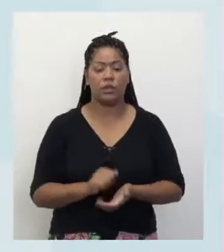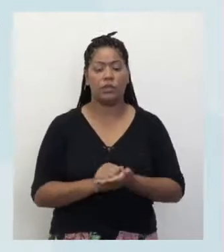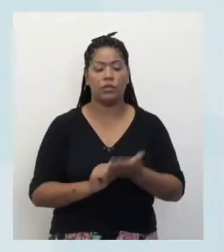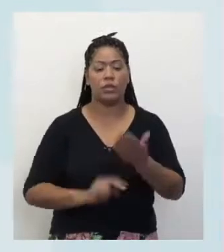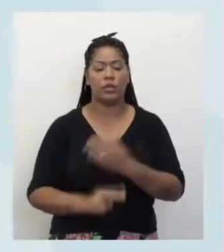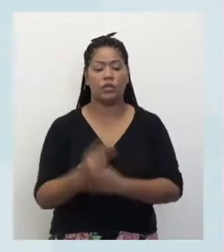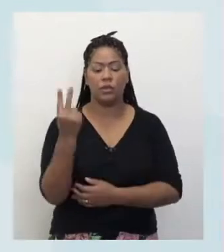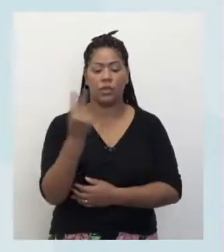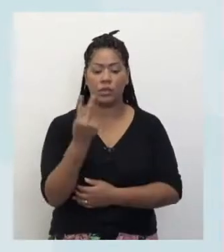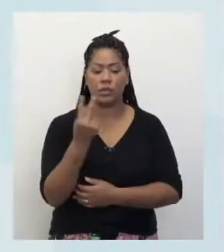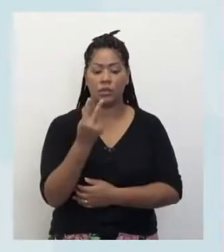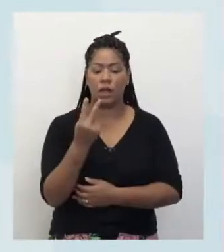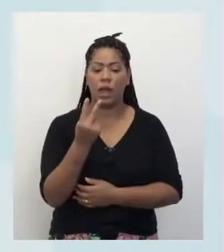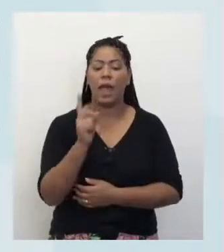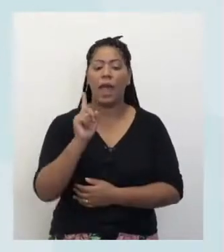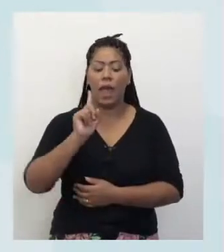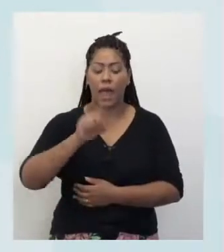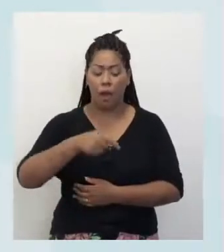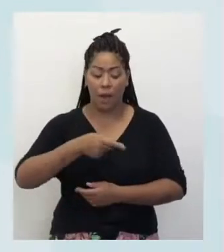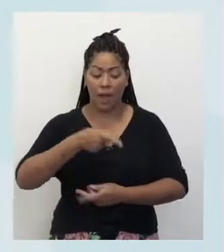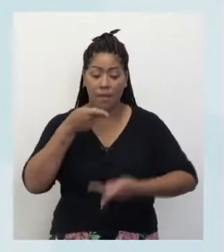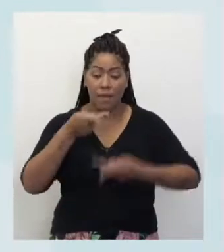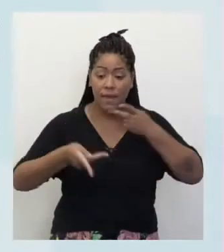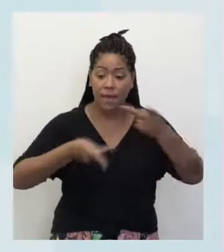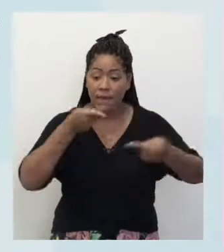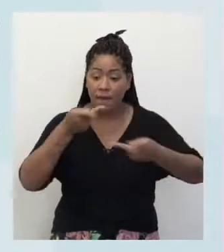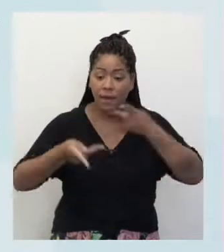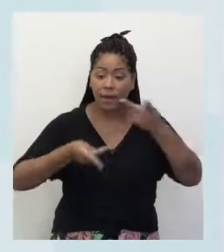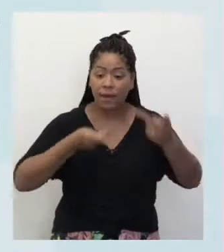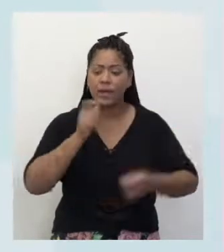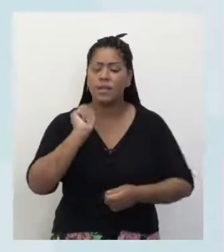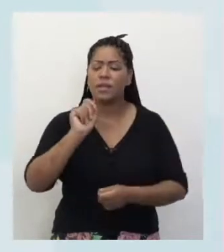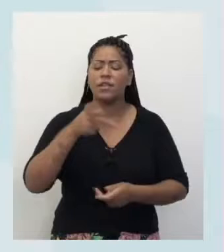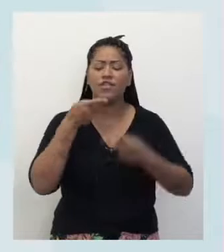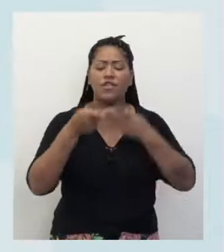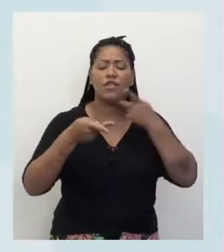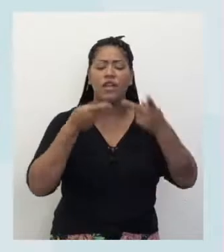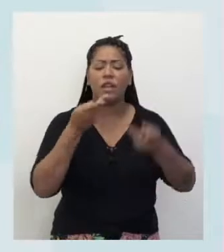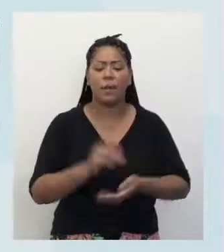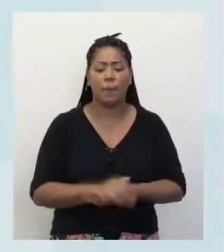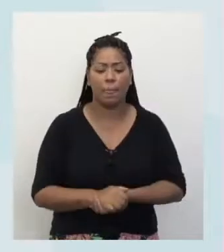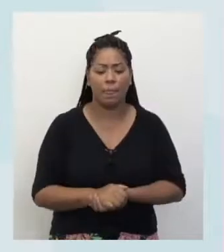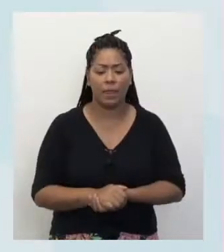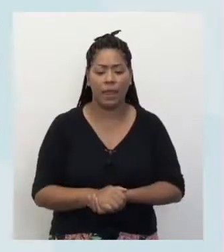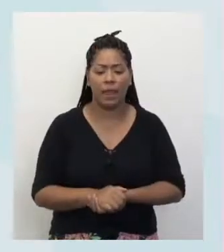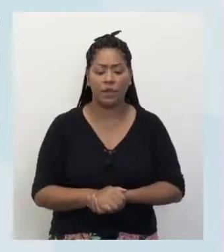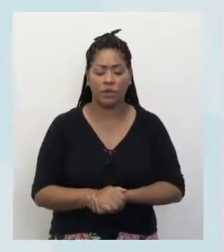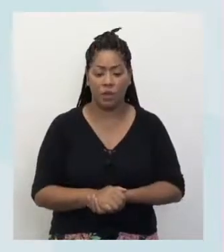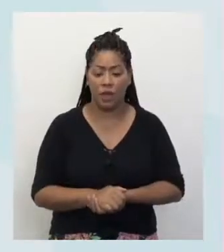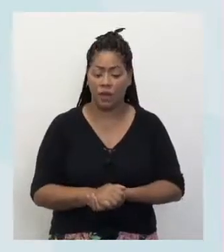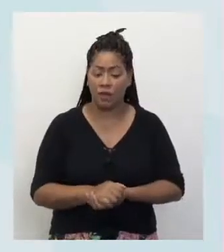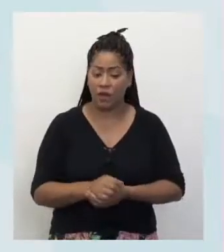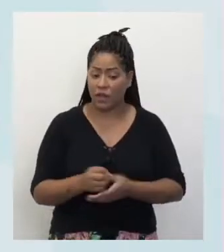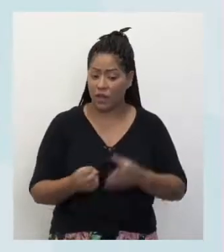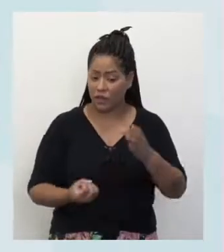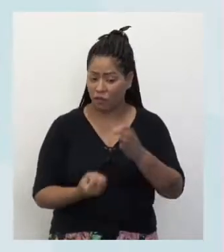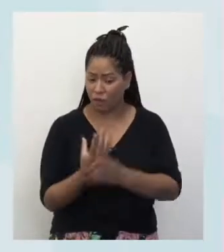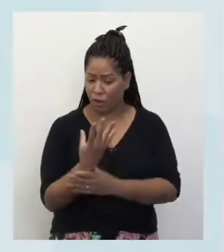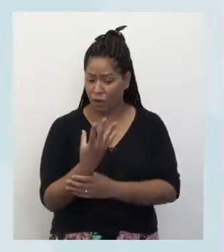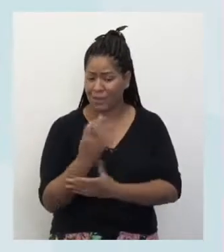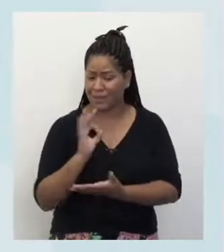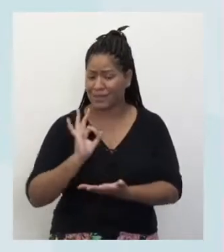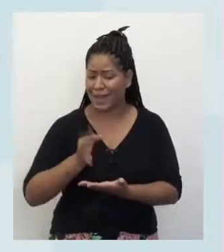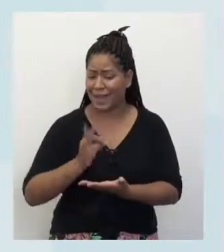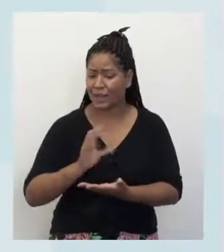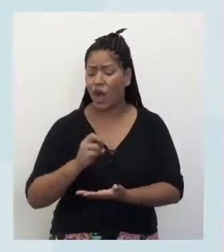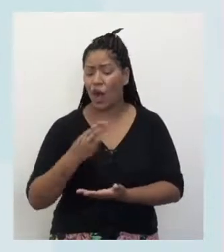imagem 2, há uma crítica. Que crítica é essa? Ela é feita de forma consciente ou ridiculariza